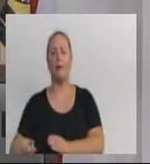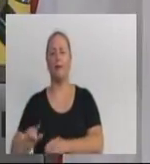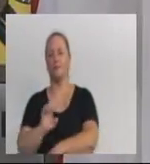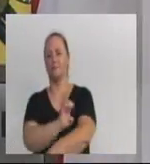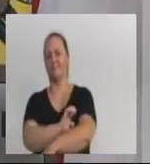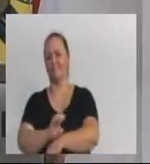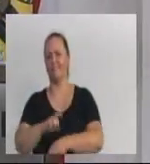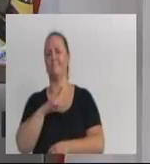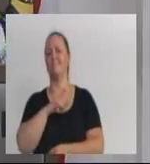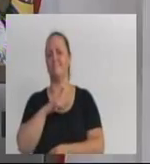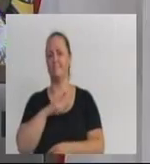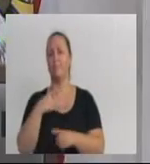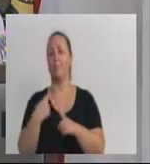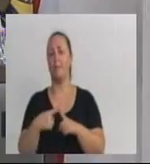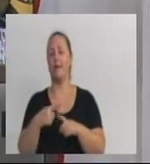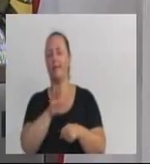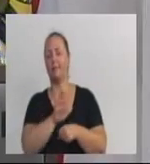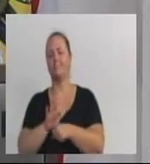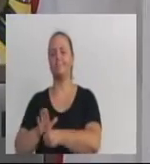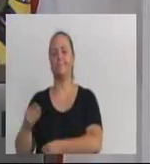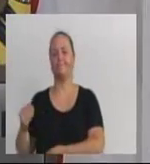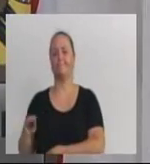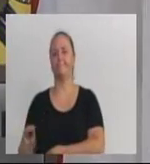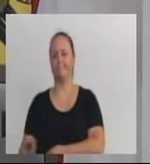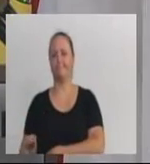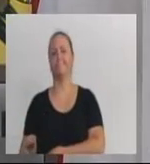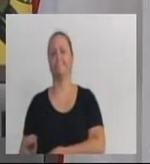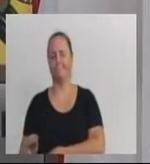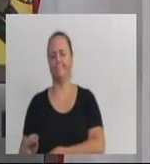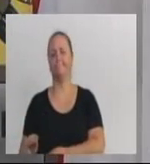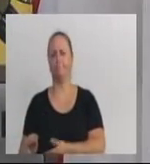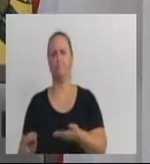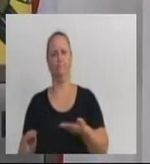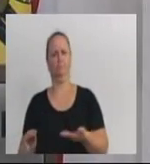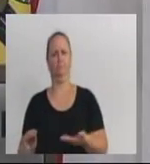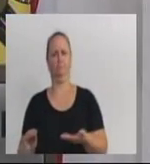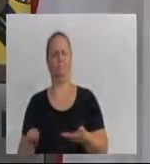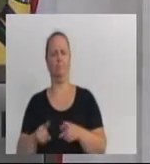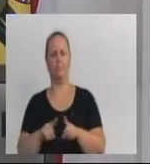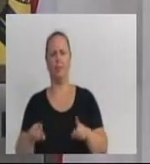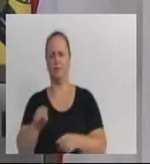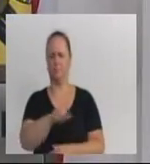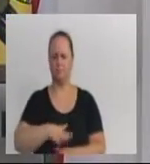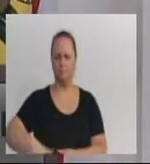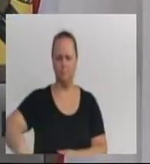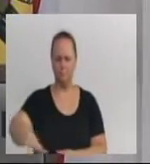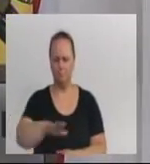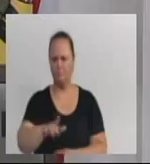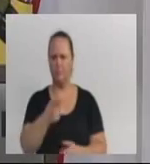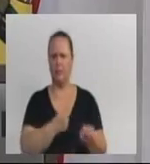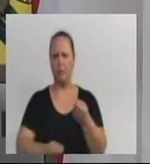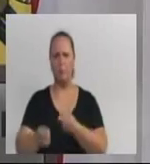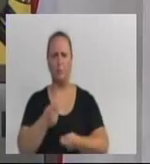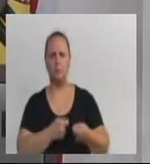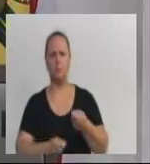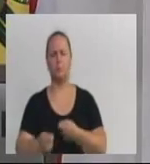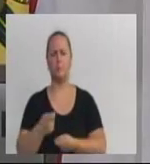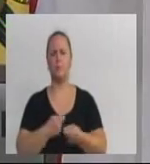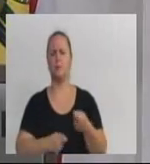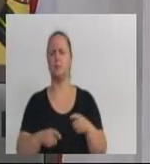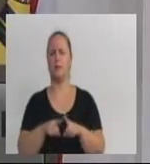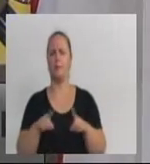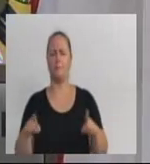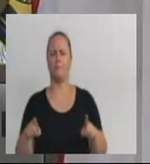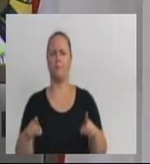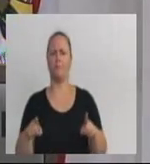aportar na urbanizadora. Vamos lá, aportar na urbanizadora. Sociedade de economia mista. Maior acionista